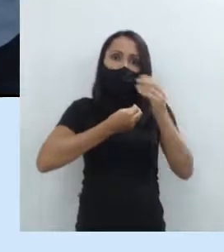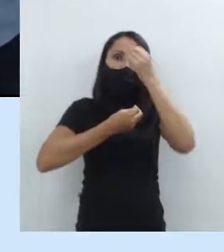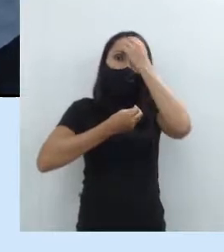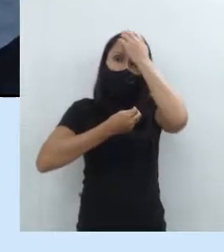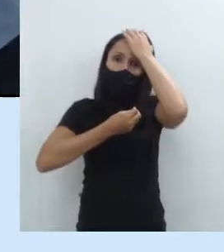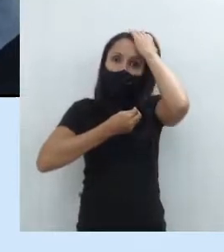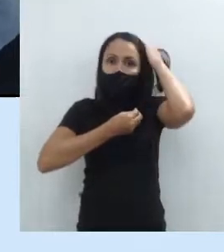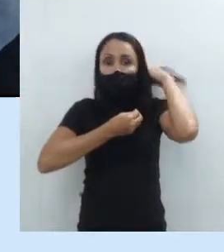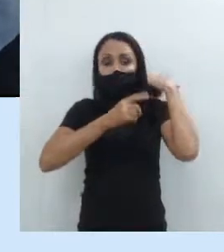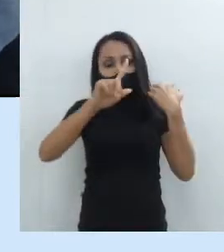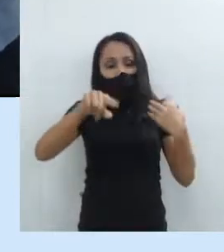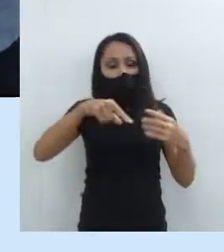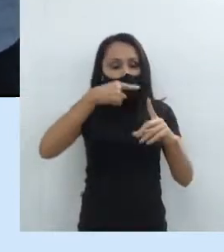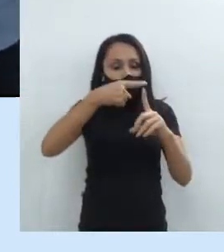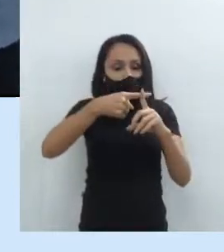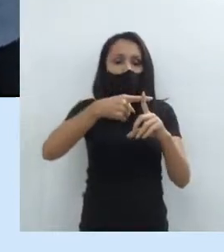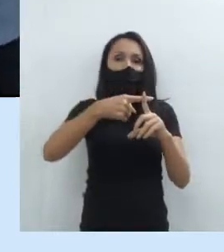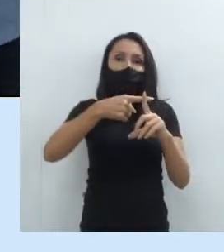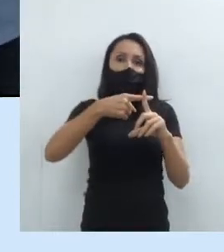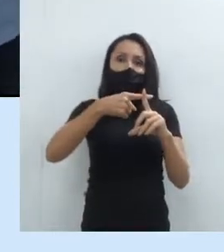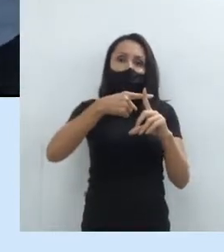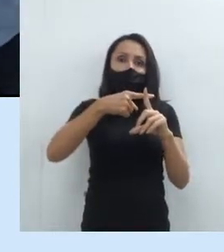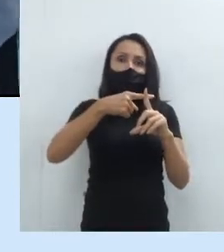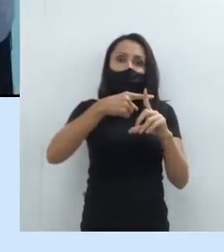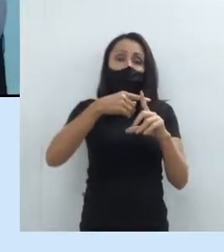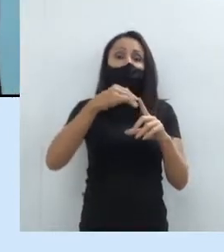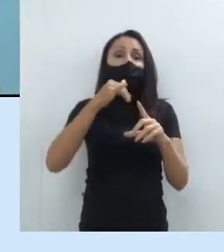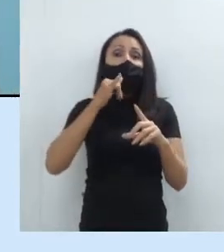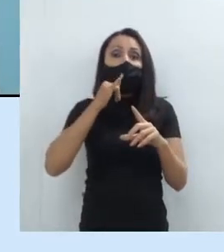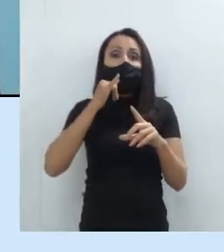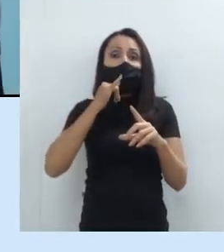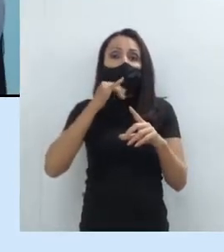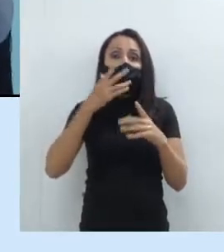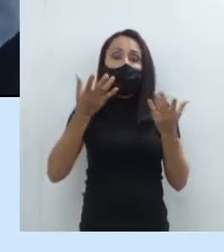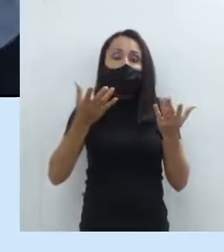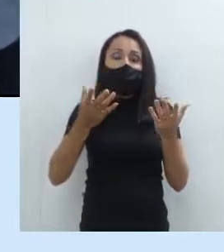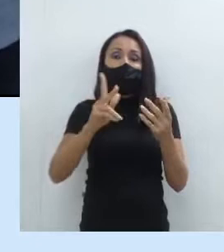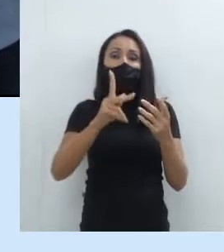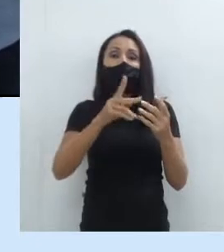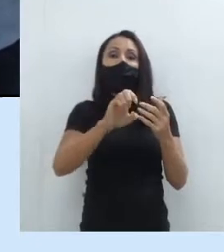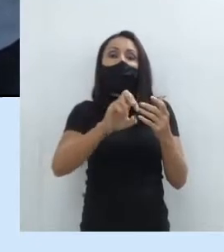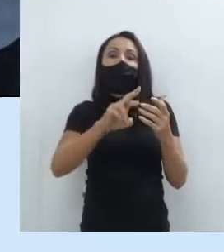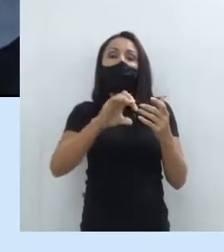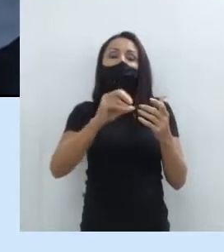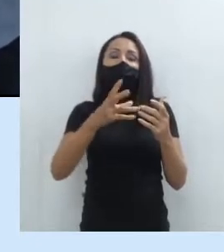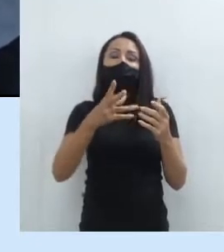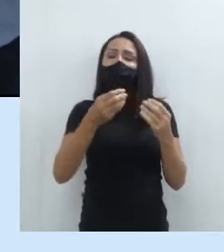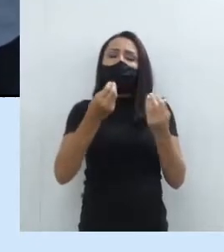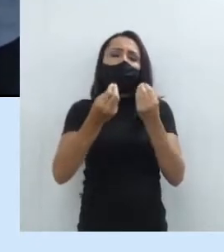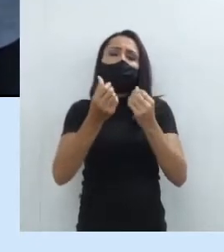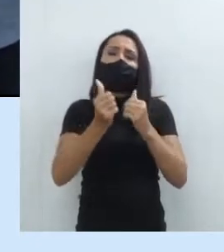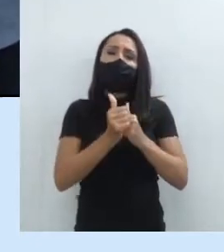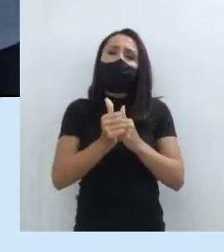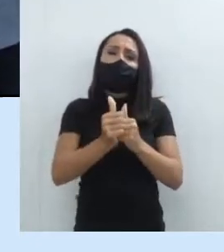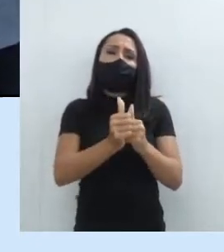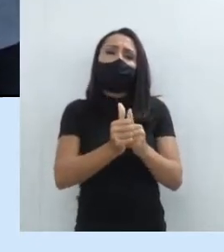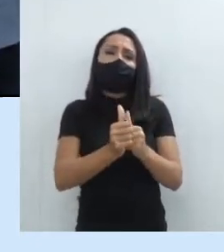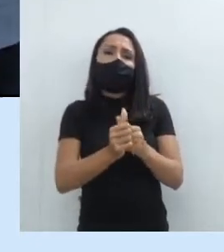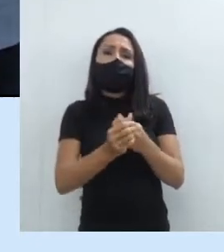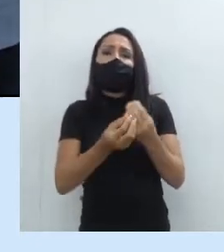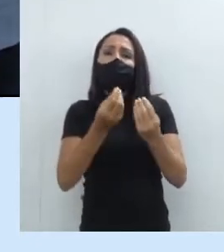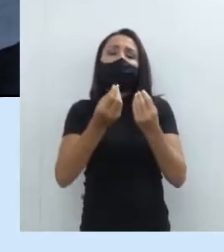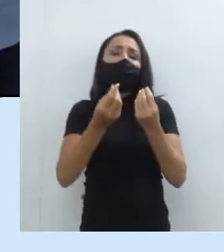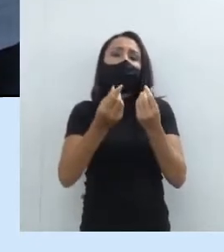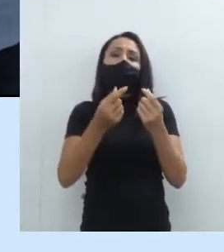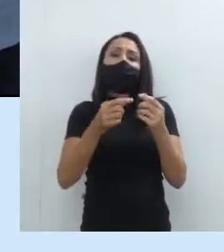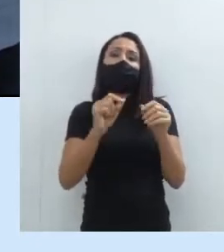a positividade, o exemplo desse herói? Como é que você o segue? O que é que você faz que o